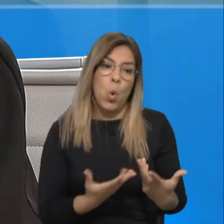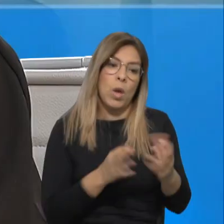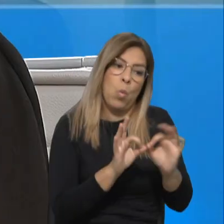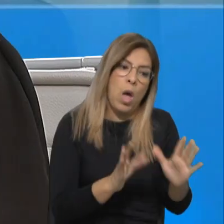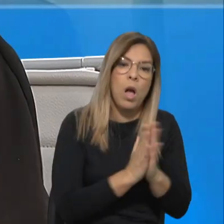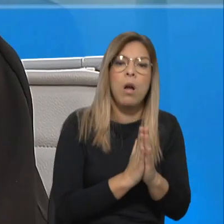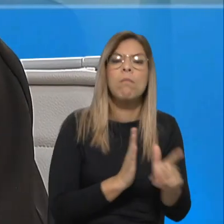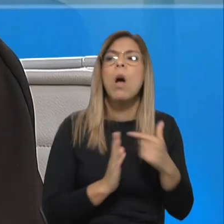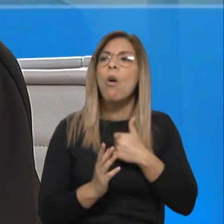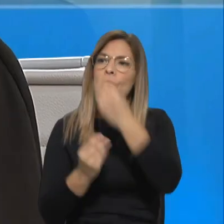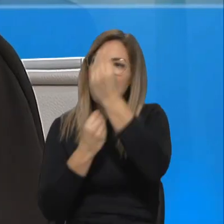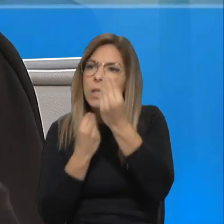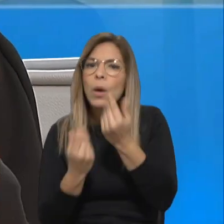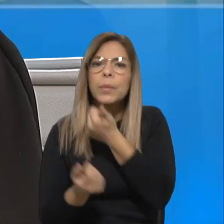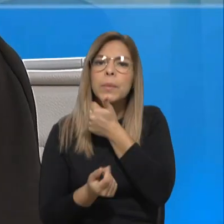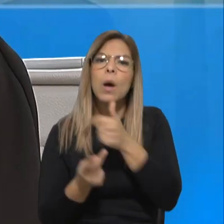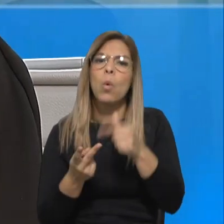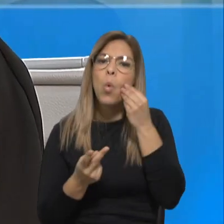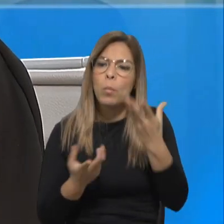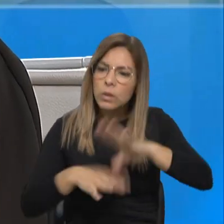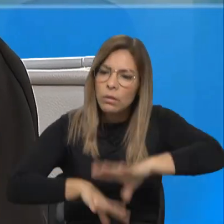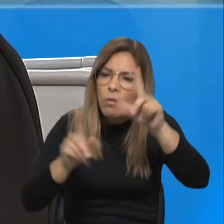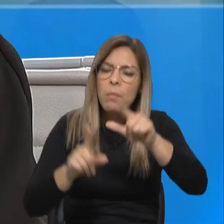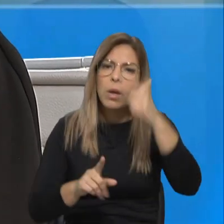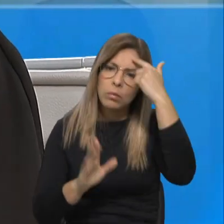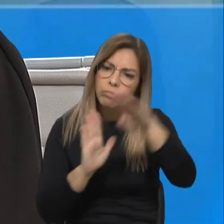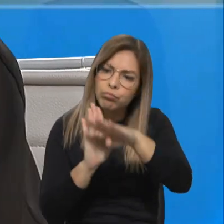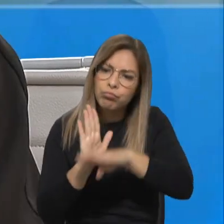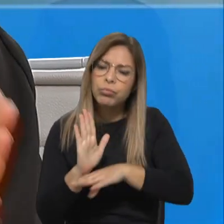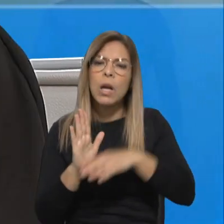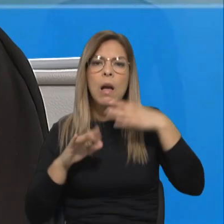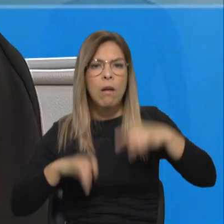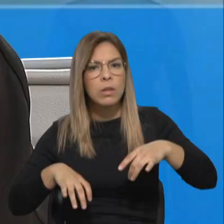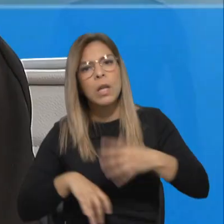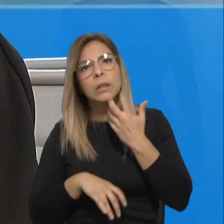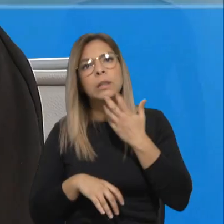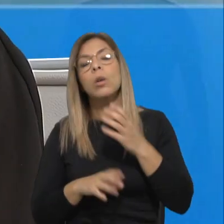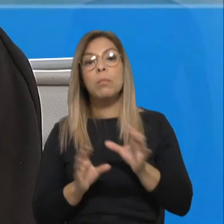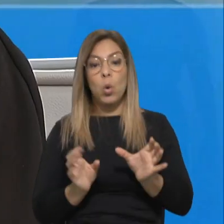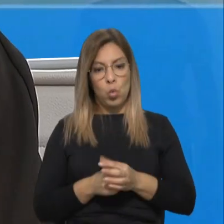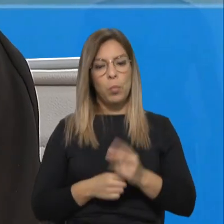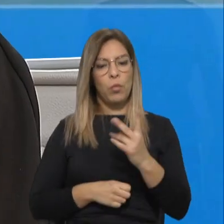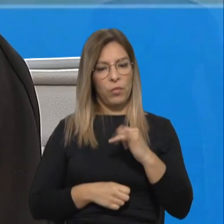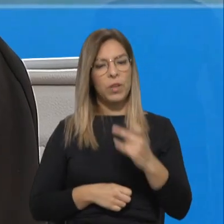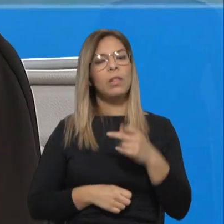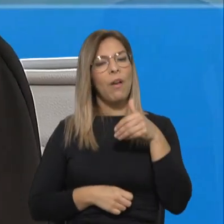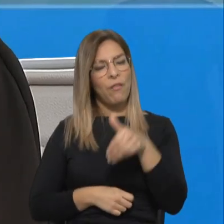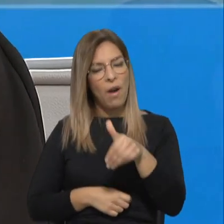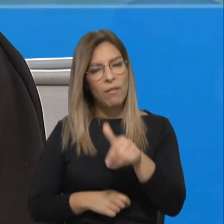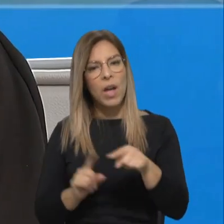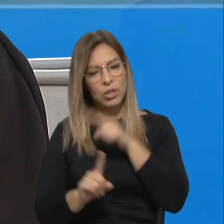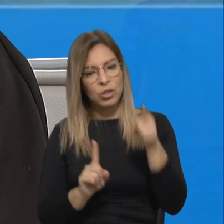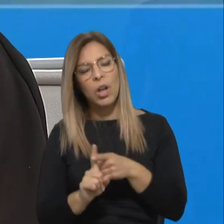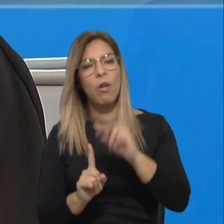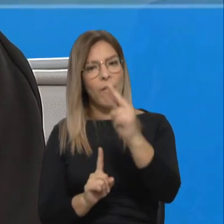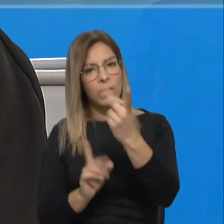de formação, de capacitação, de desenvolvimento de programas de prevenção e, se me permitem, o Grupo Vita vai apresentar ainda este ano 2